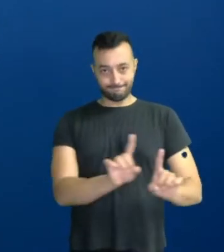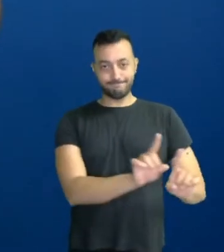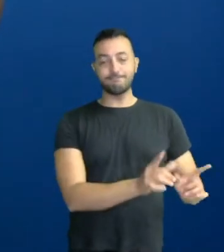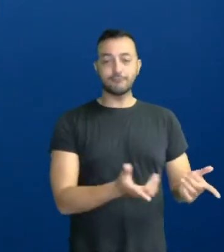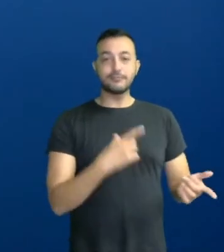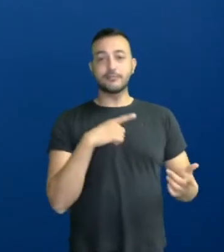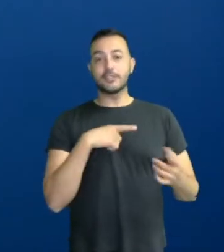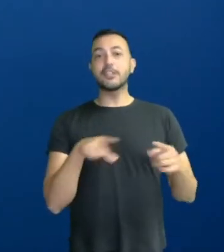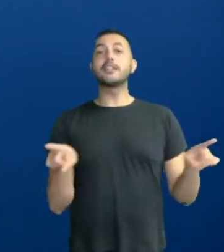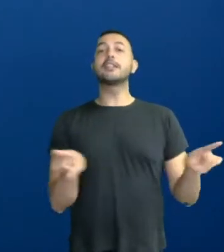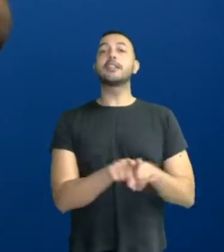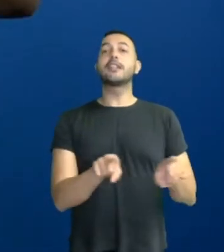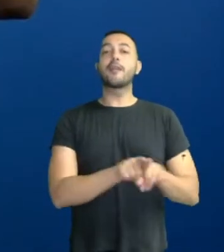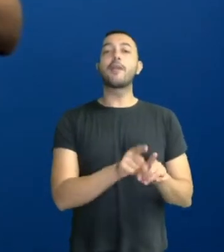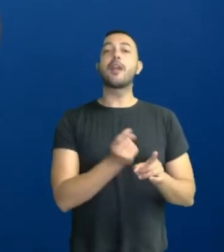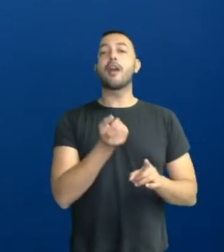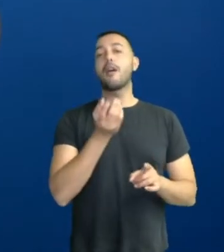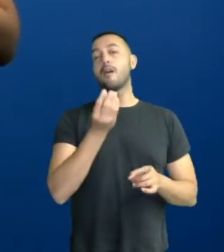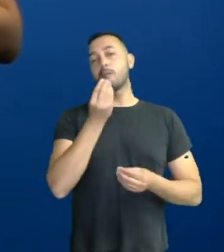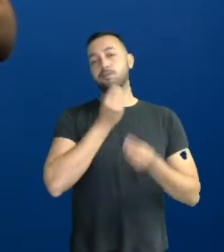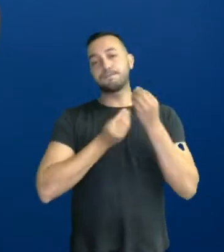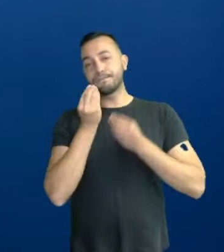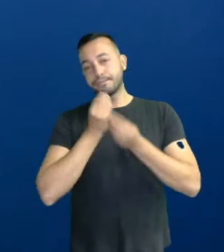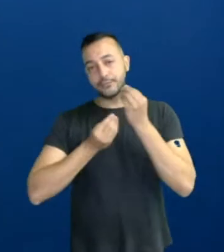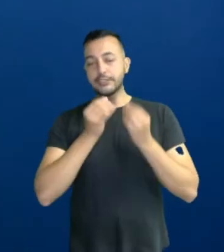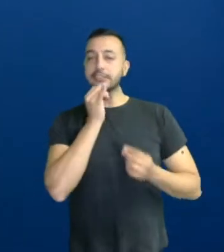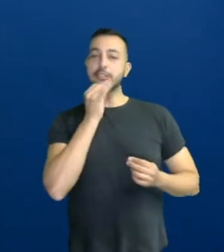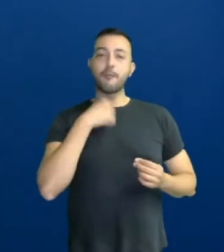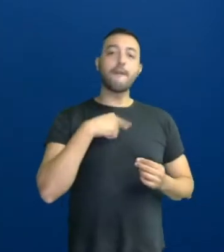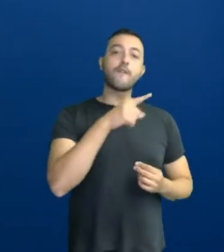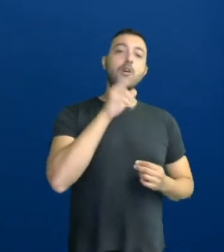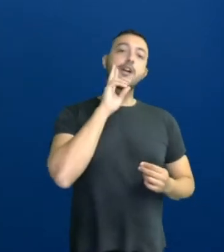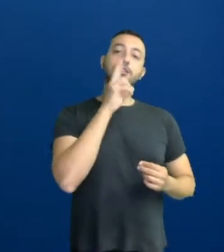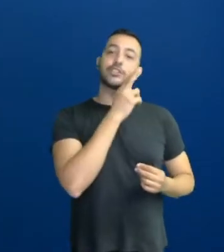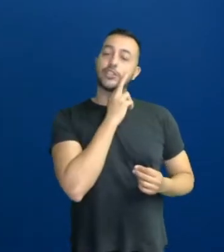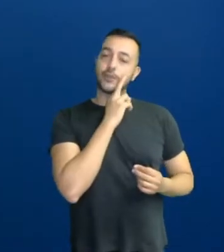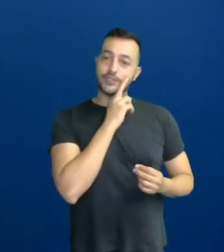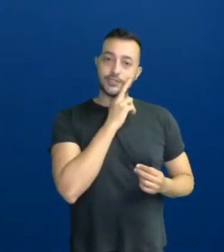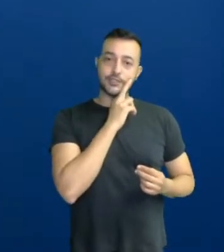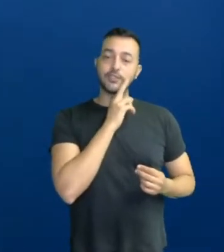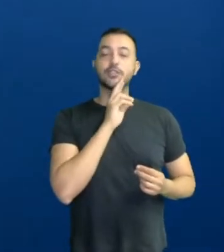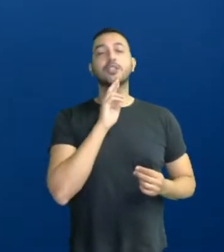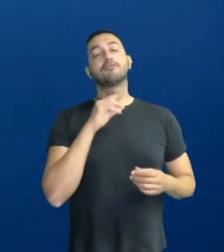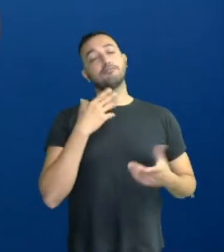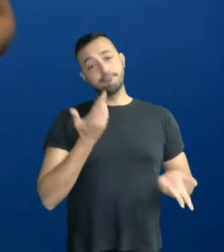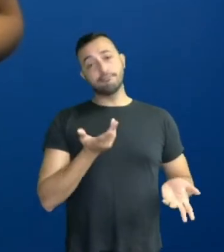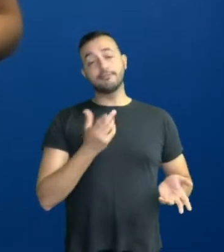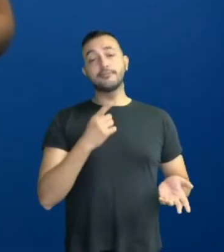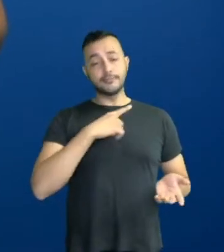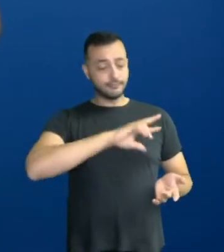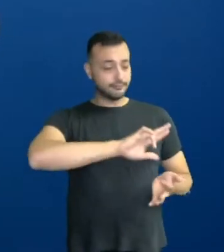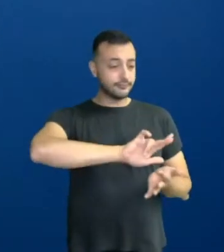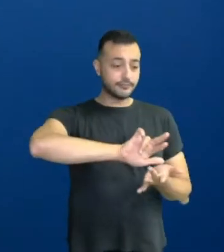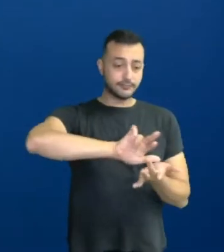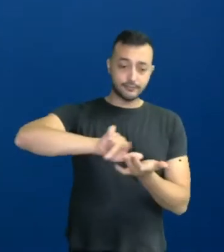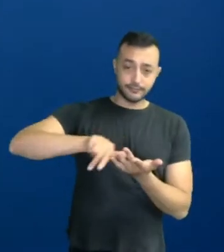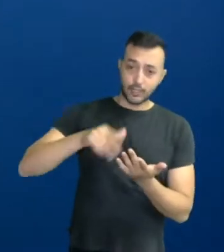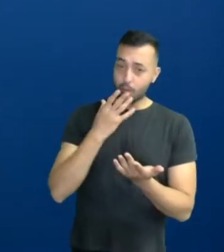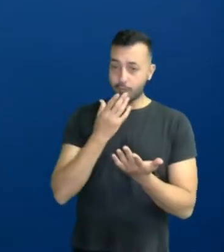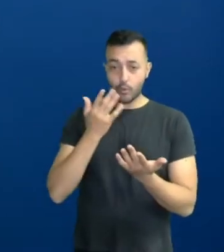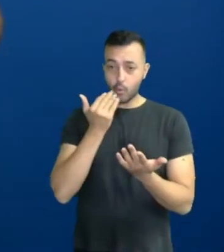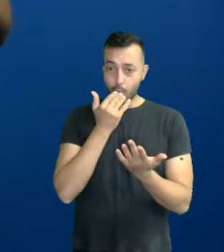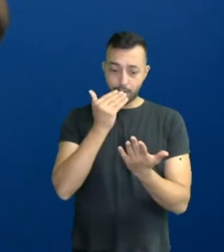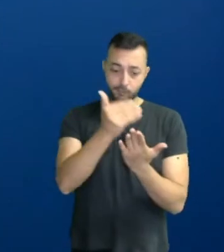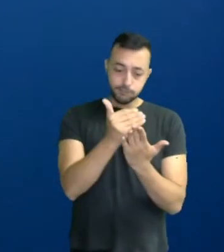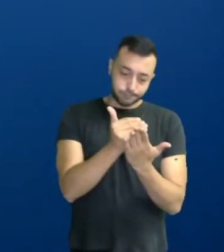pratos possíveis, tá? Então, se você vai em um restaurante no self-service, por exemplo, você tem lá vários tipos de prato,